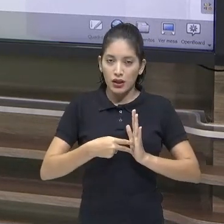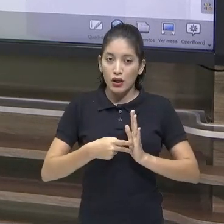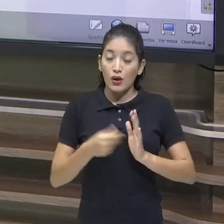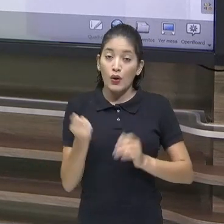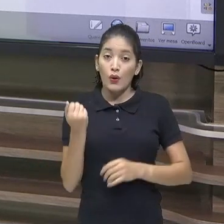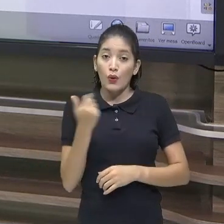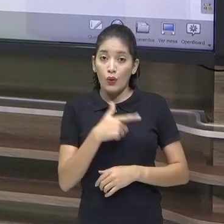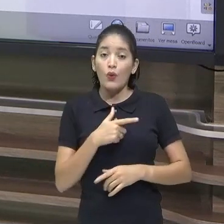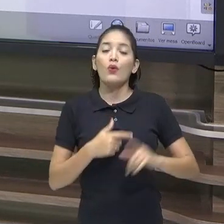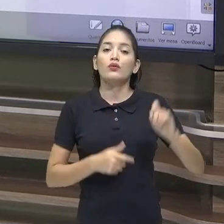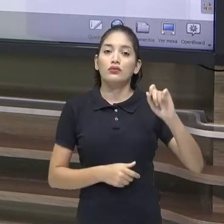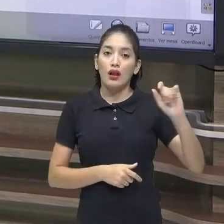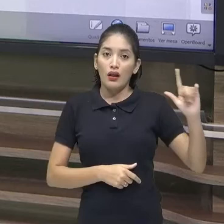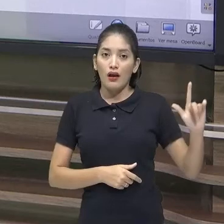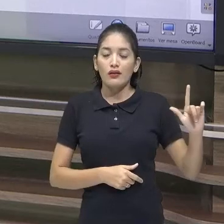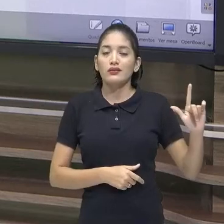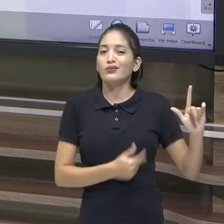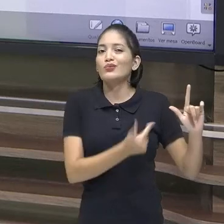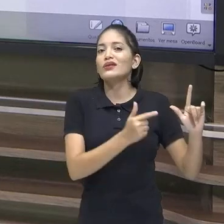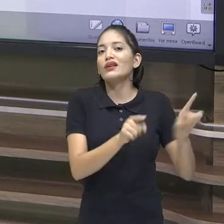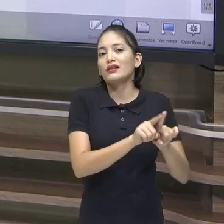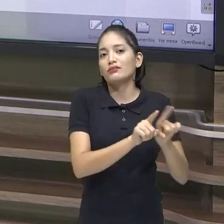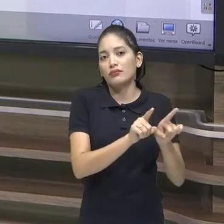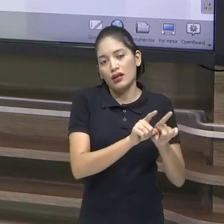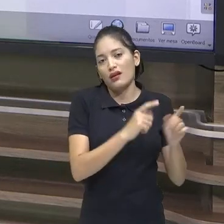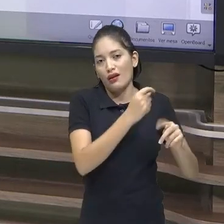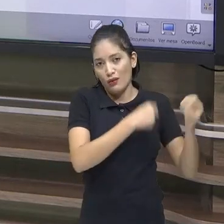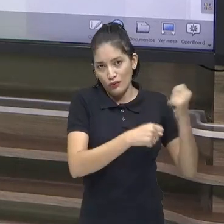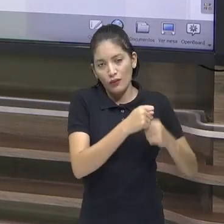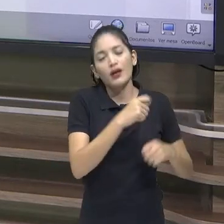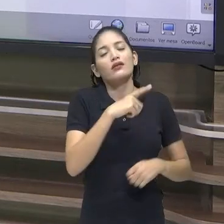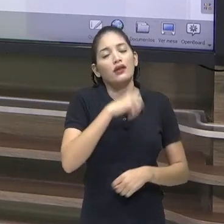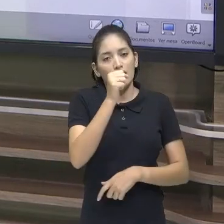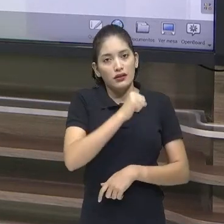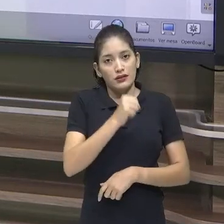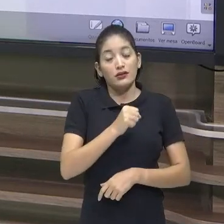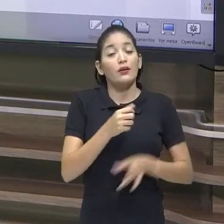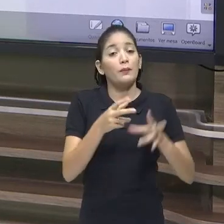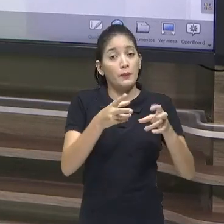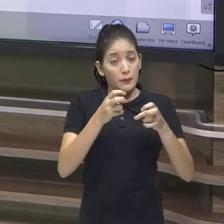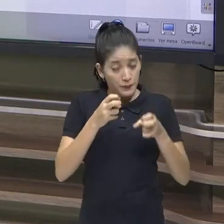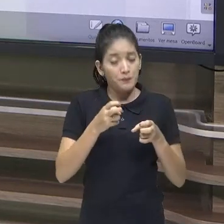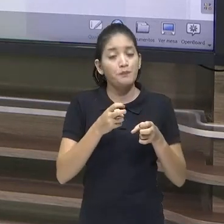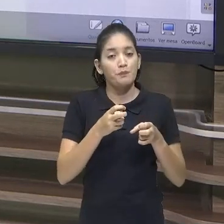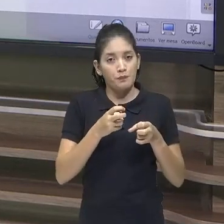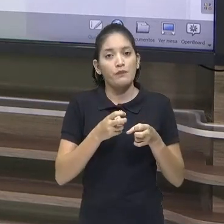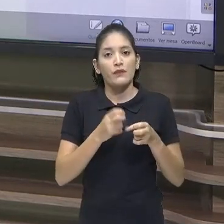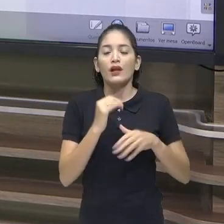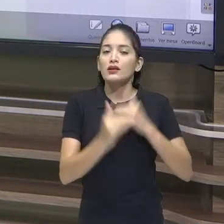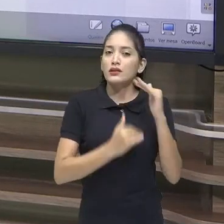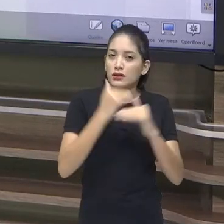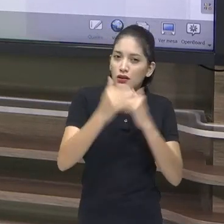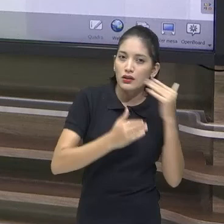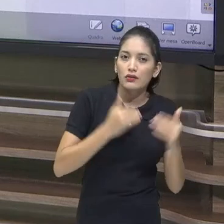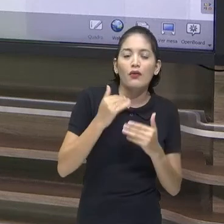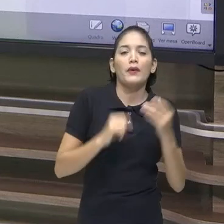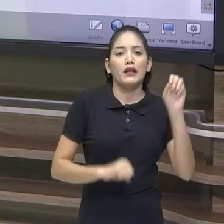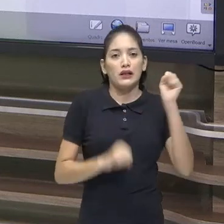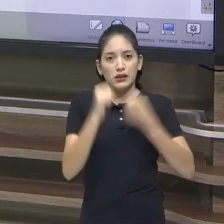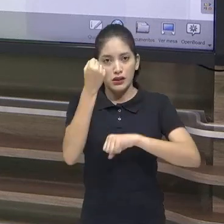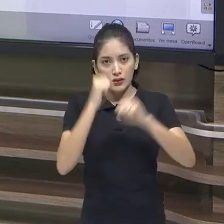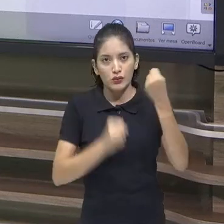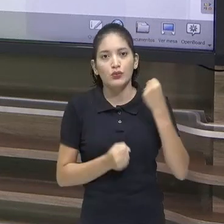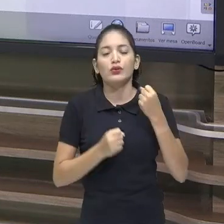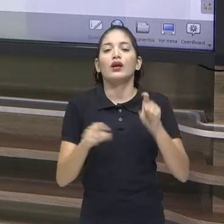do leste europeu não tenham também atividades econômicas, tá bom? A gente vai observar também o desenvolvimento da indústria,